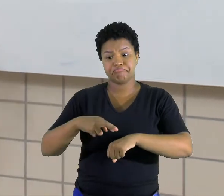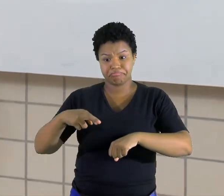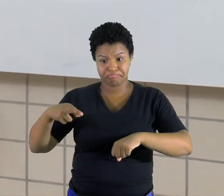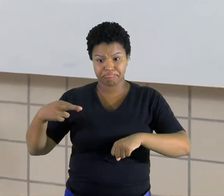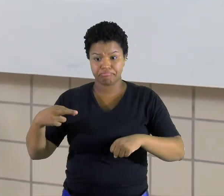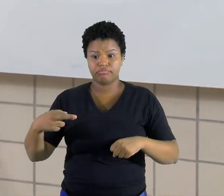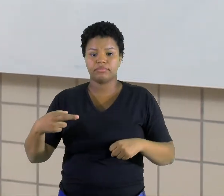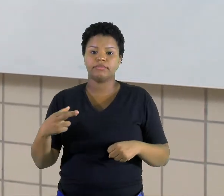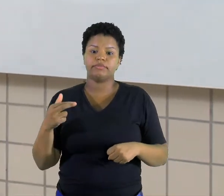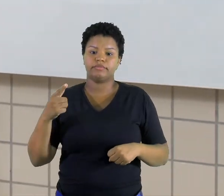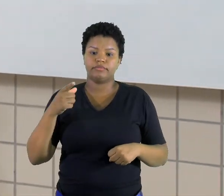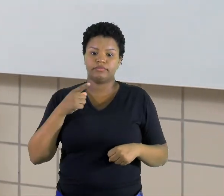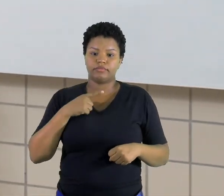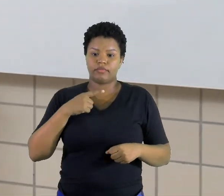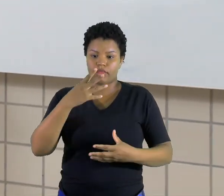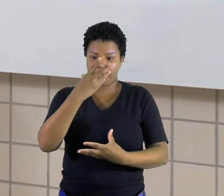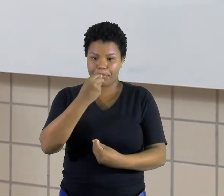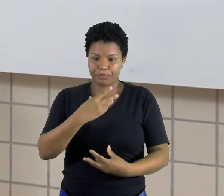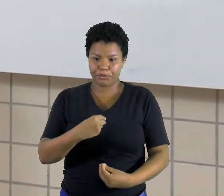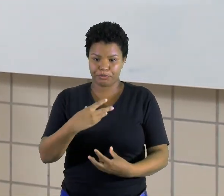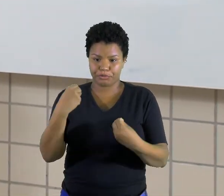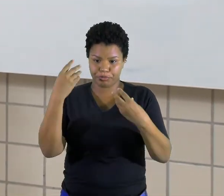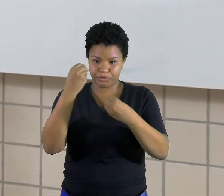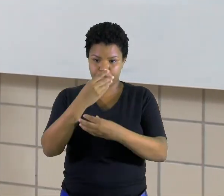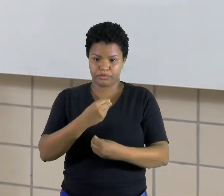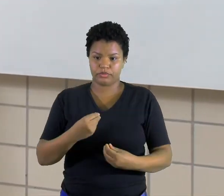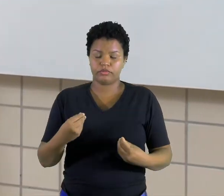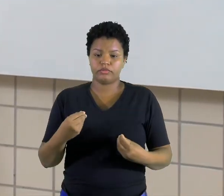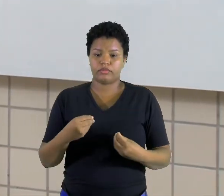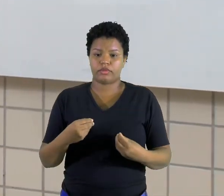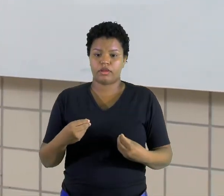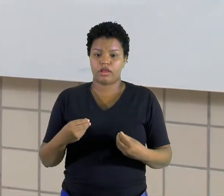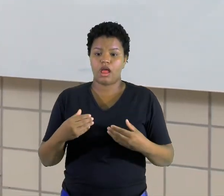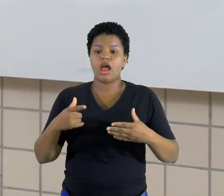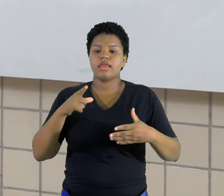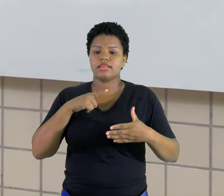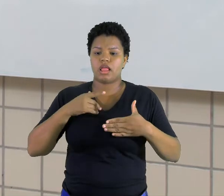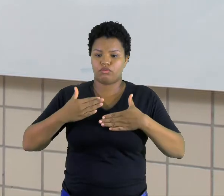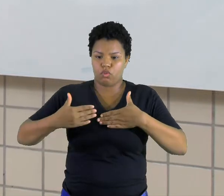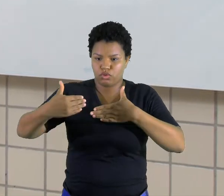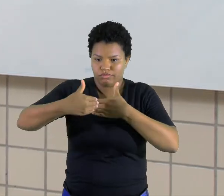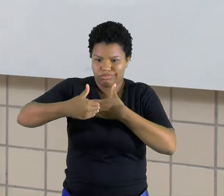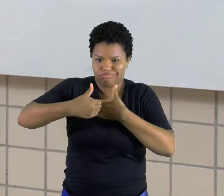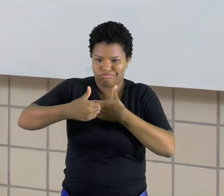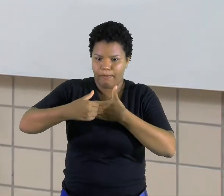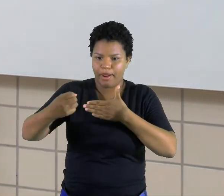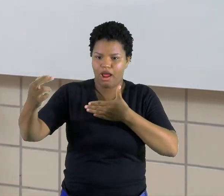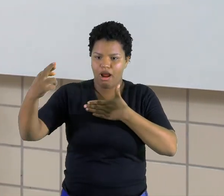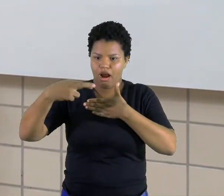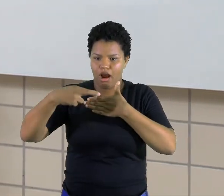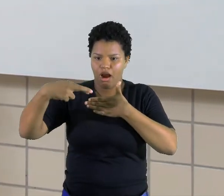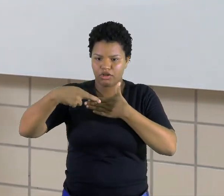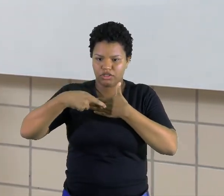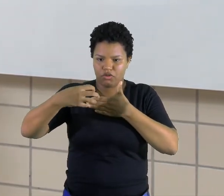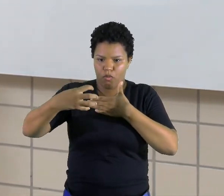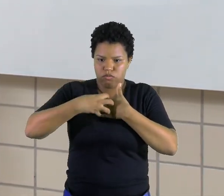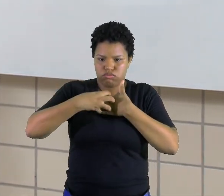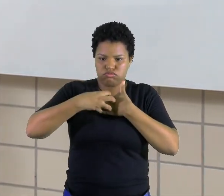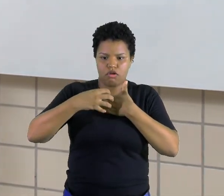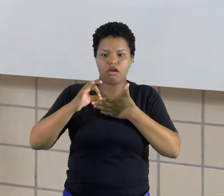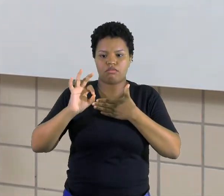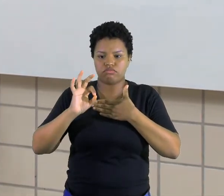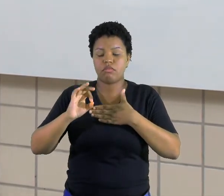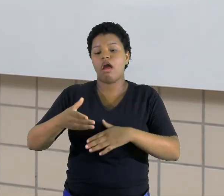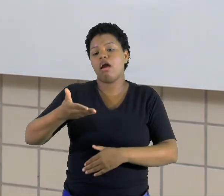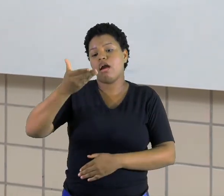você tem uma roupa apropriada, certo? Para aquela radiação não chegar ali até você. E ali também o enfermeiro que está acompanhando a